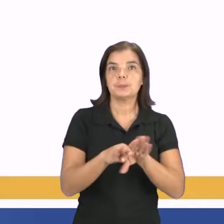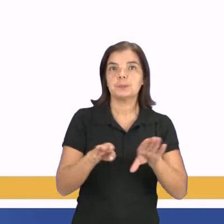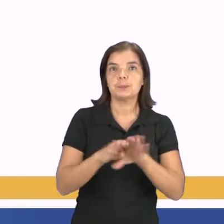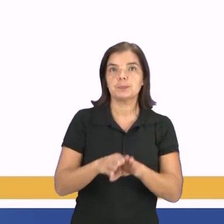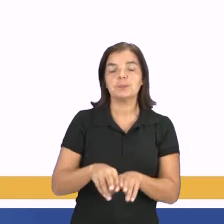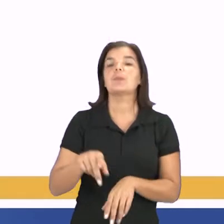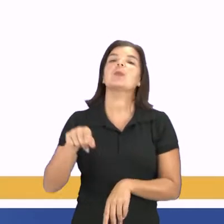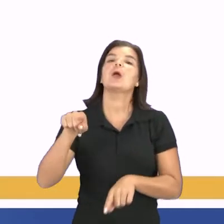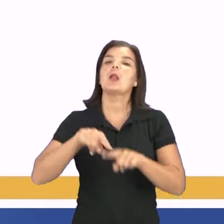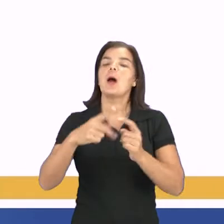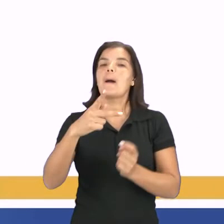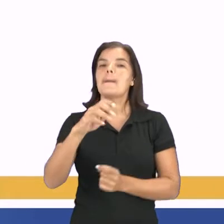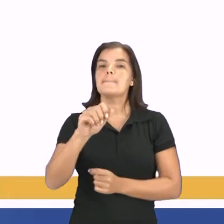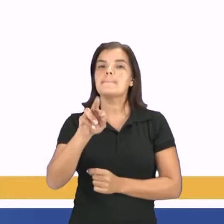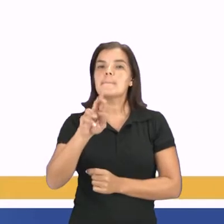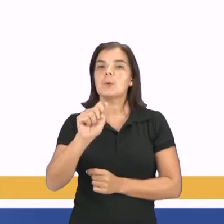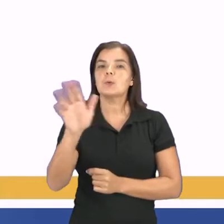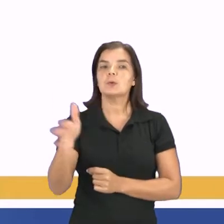lá em Porto Alegre, em